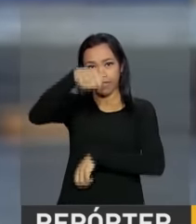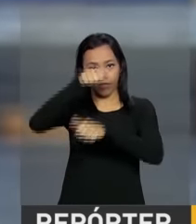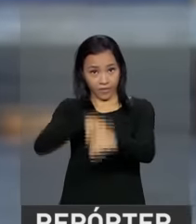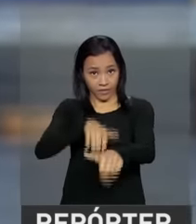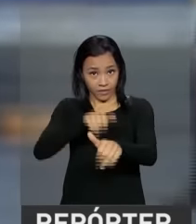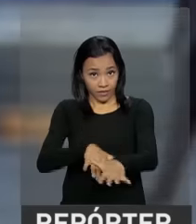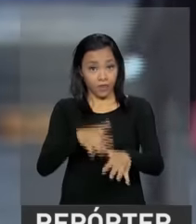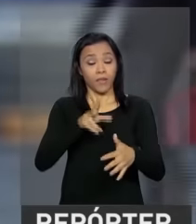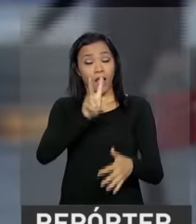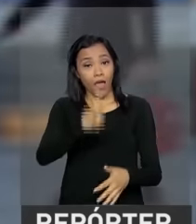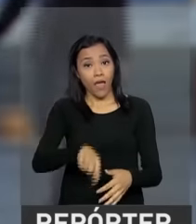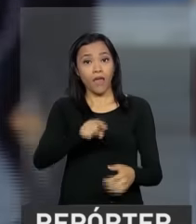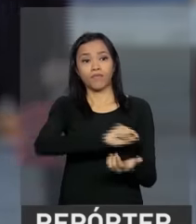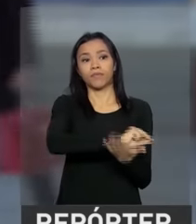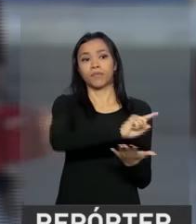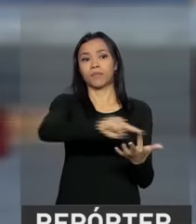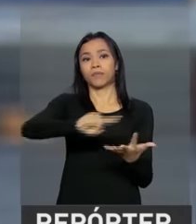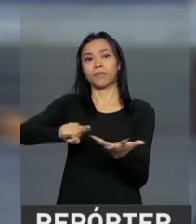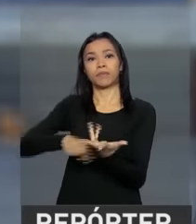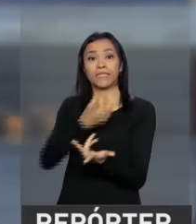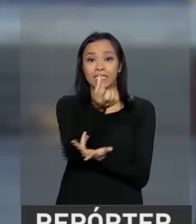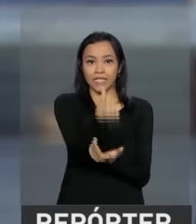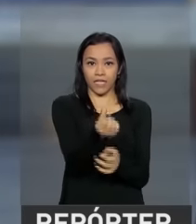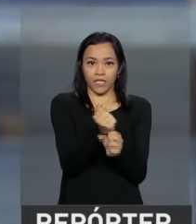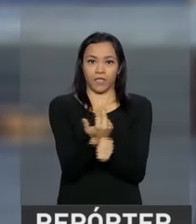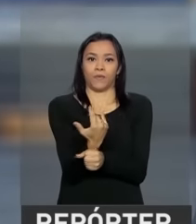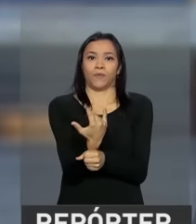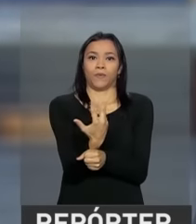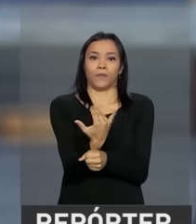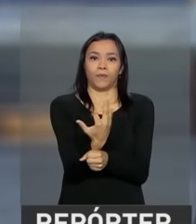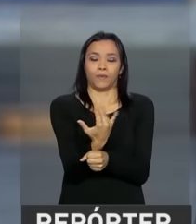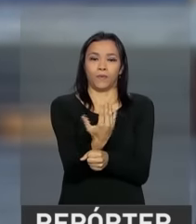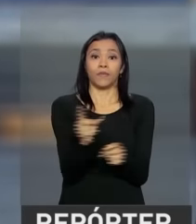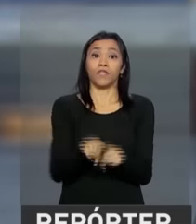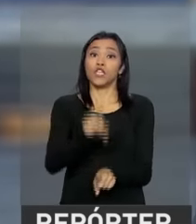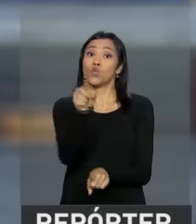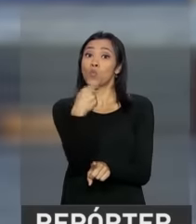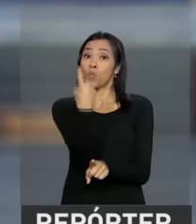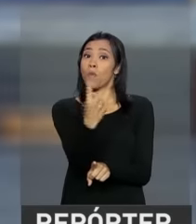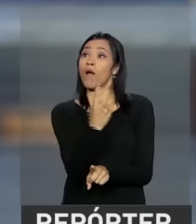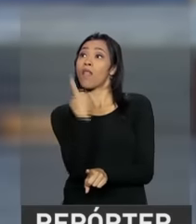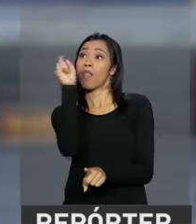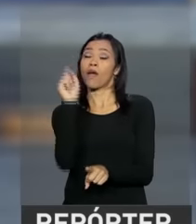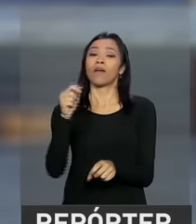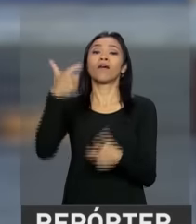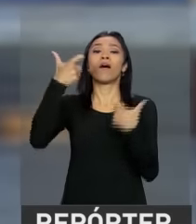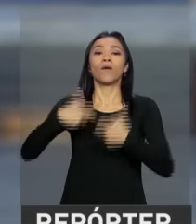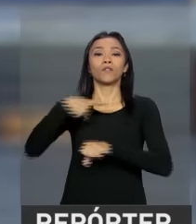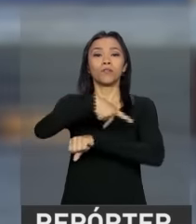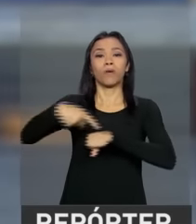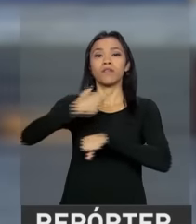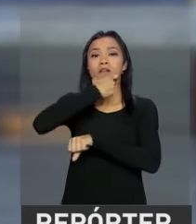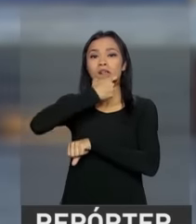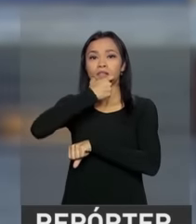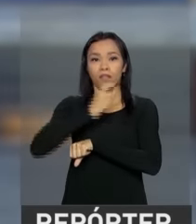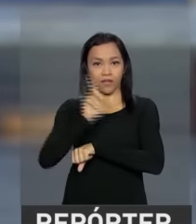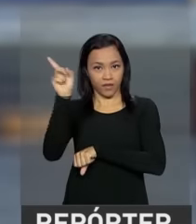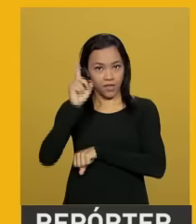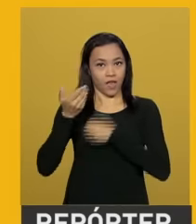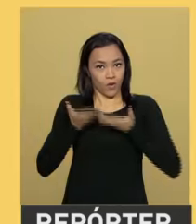formada pela união de seis Chamas acesas aqui no Brasil e uma na Inglaterra berço do movimento paralímpico